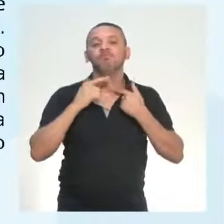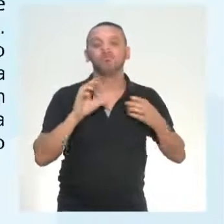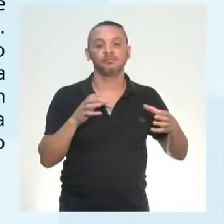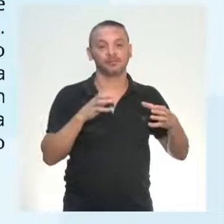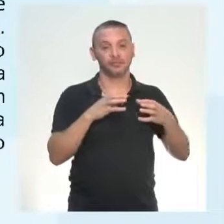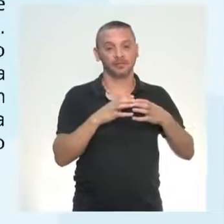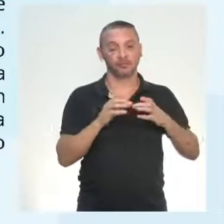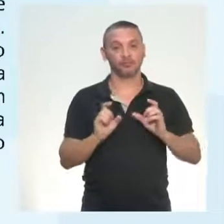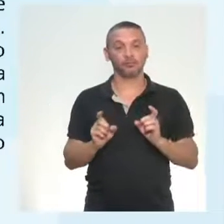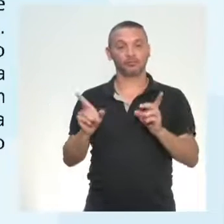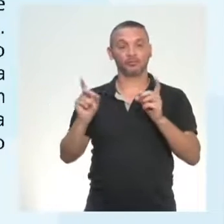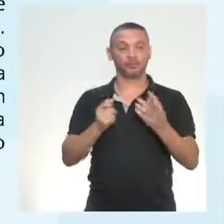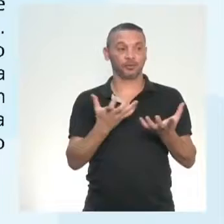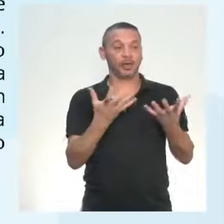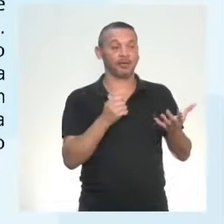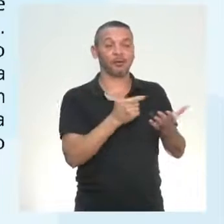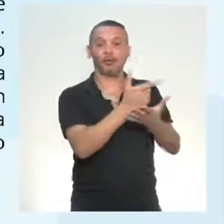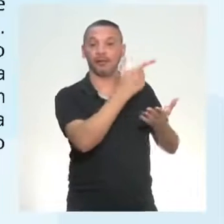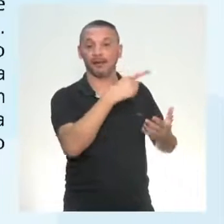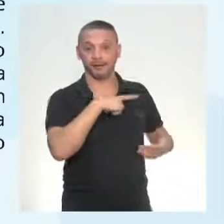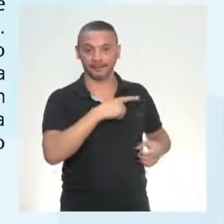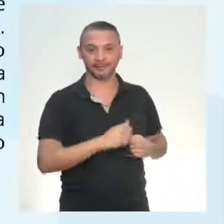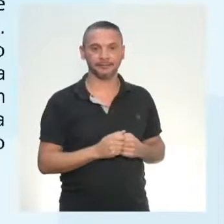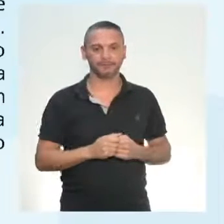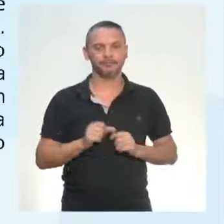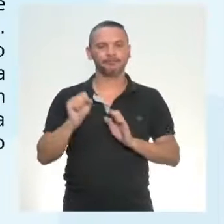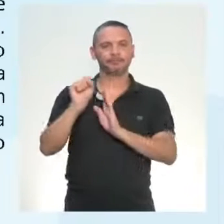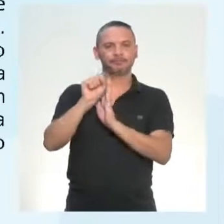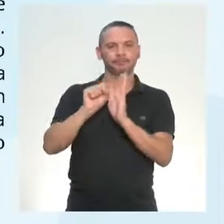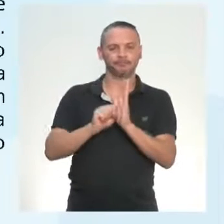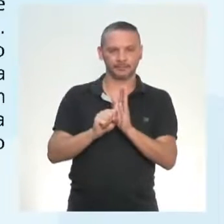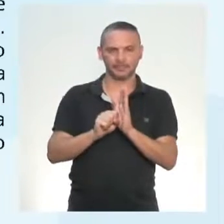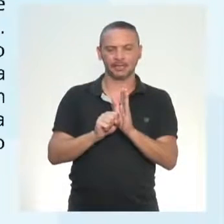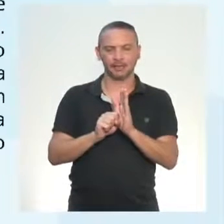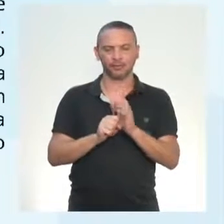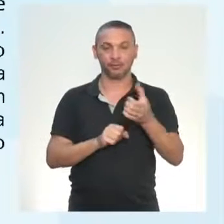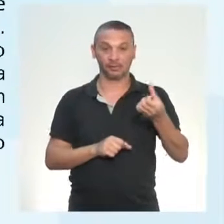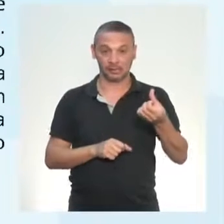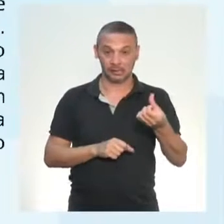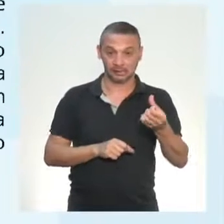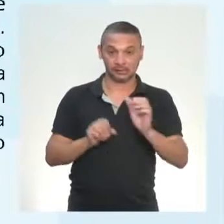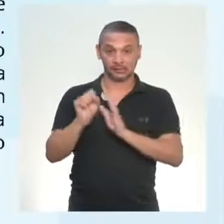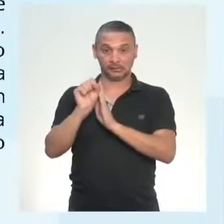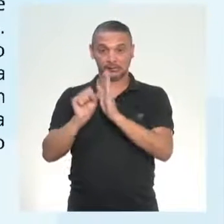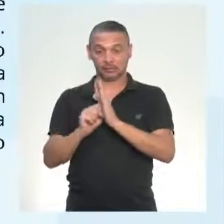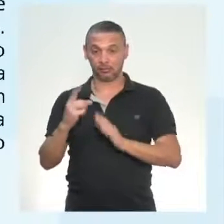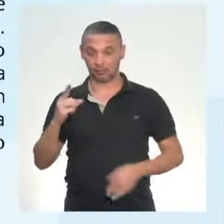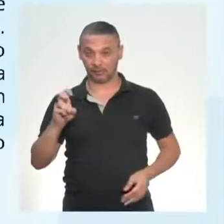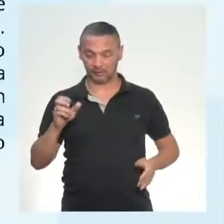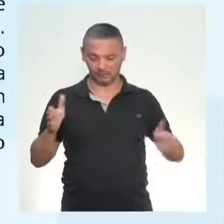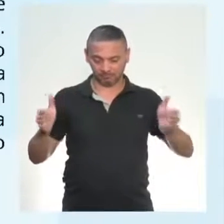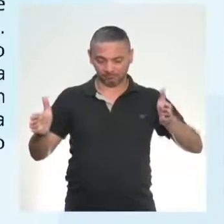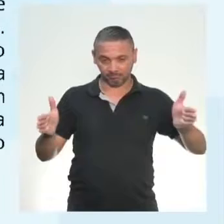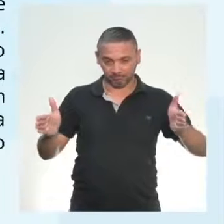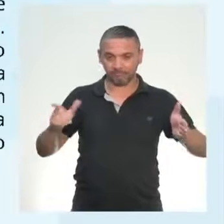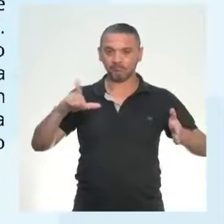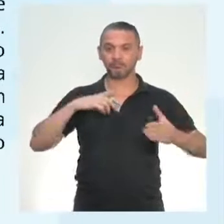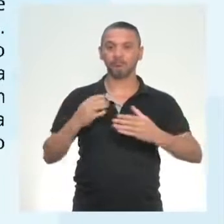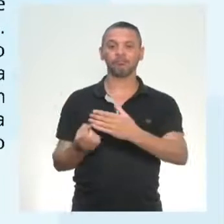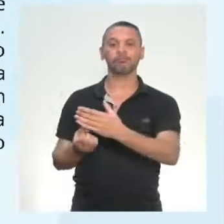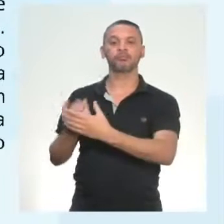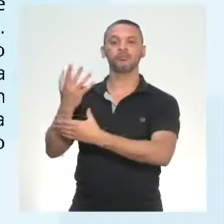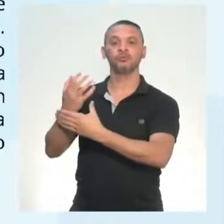pelos comerciantes. Entre os séculos 6 e 15, surgiram e